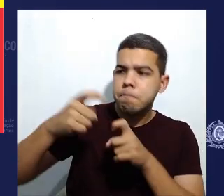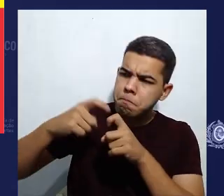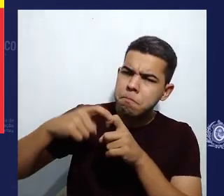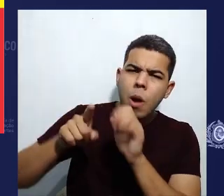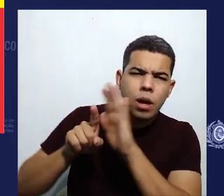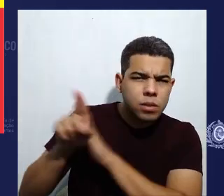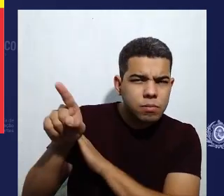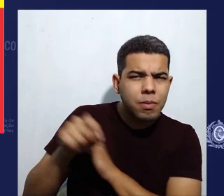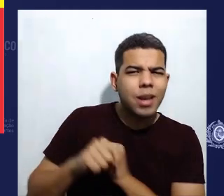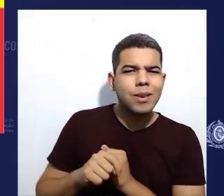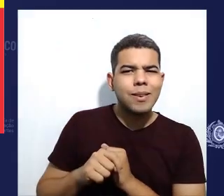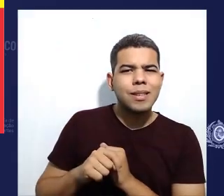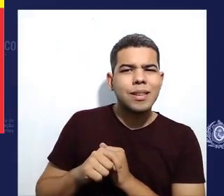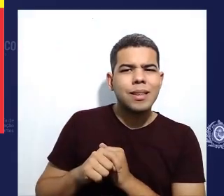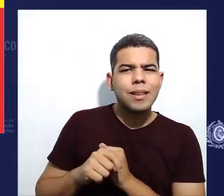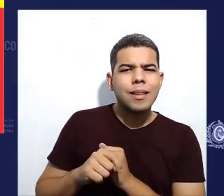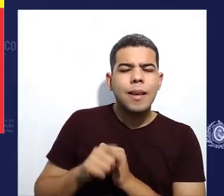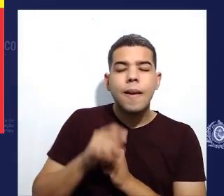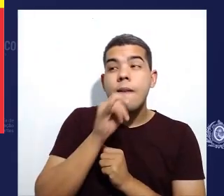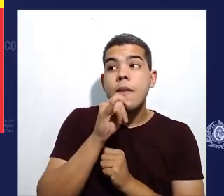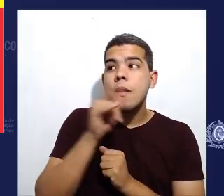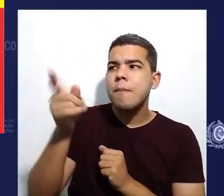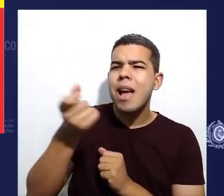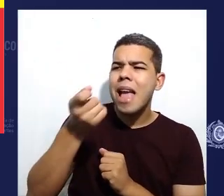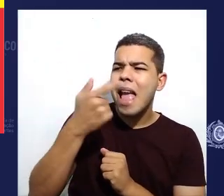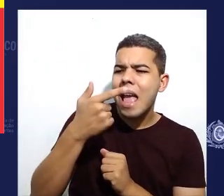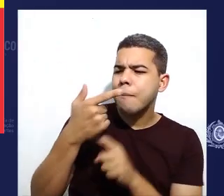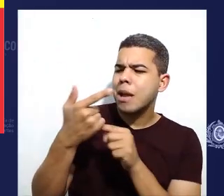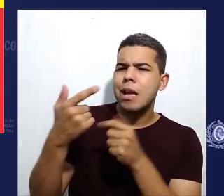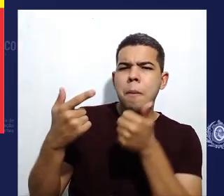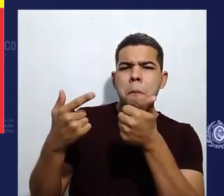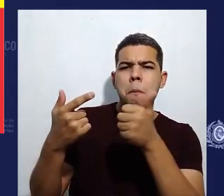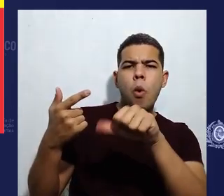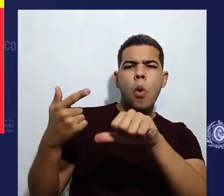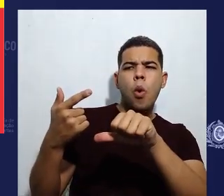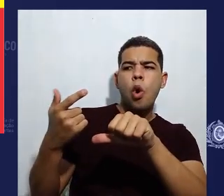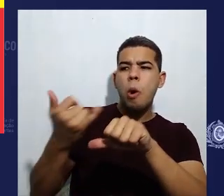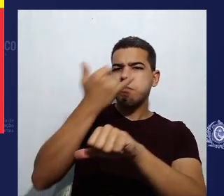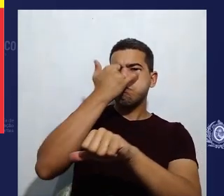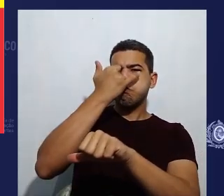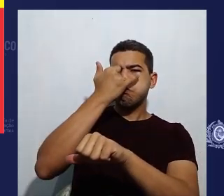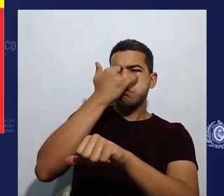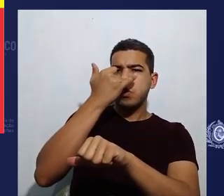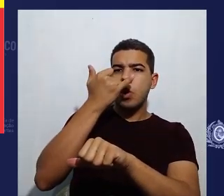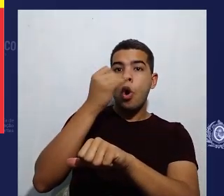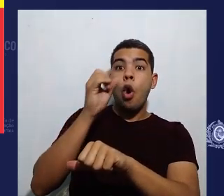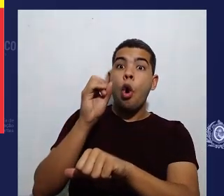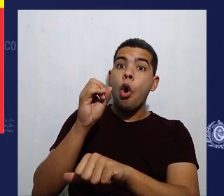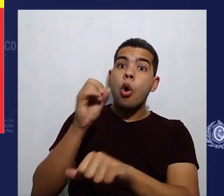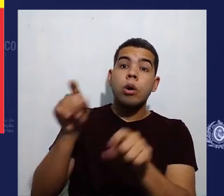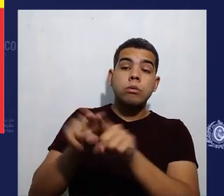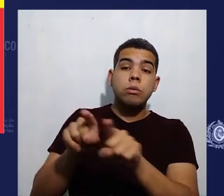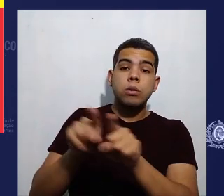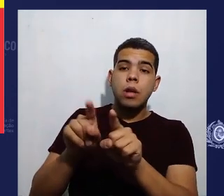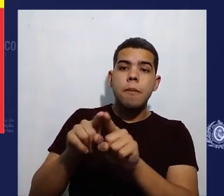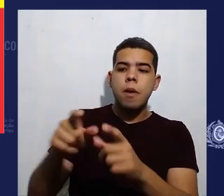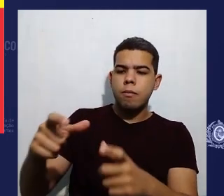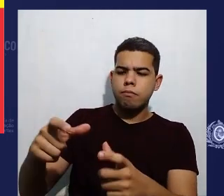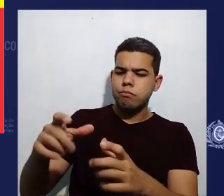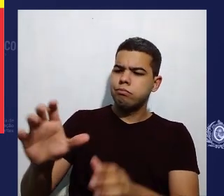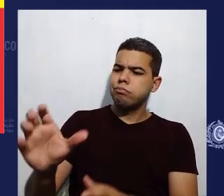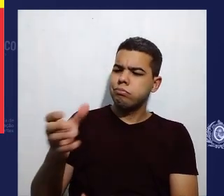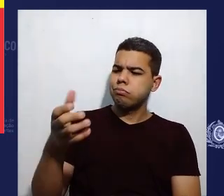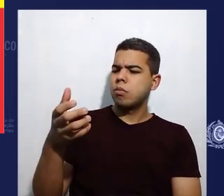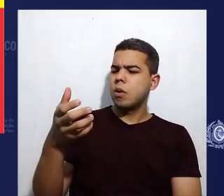né? Consulte um médico para saber quais são os remédios que não oferecem risco e leia